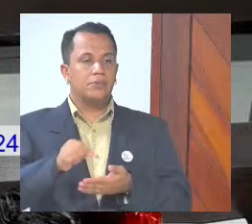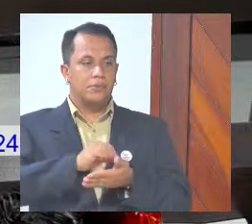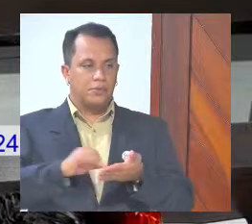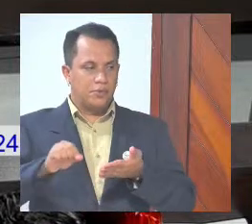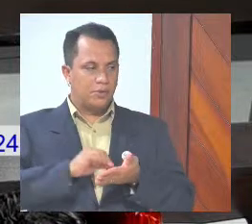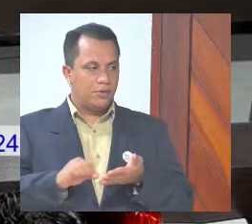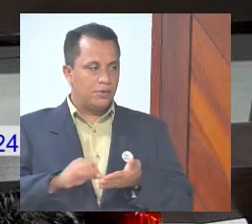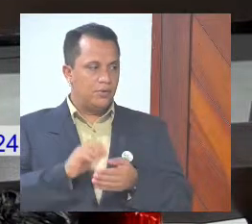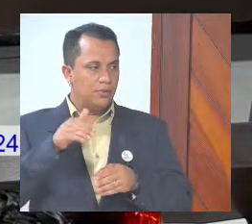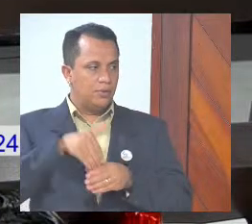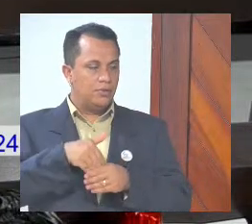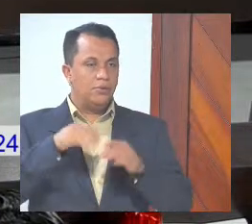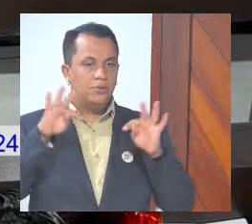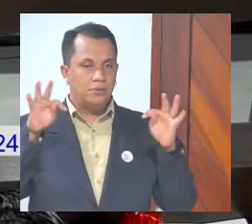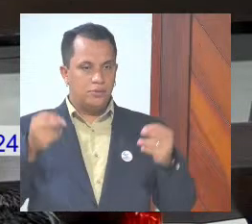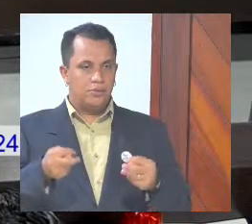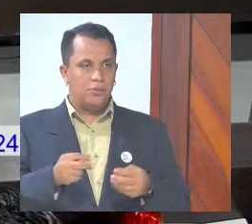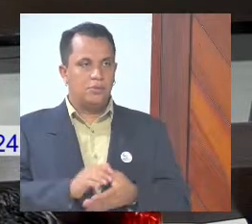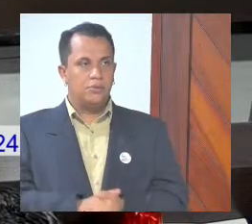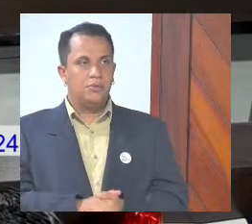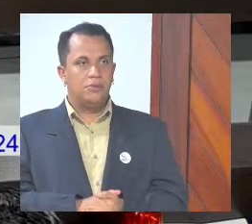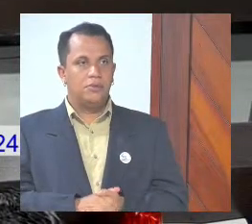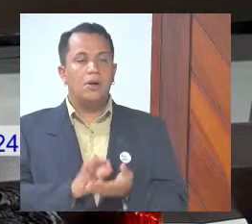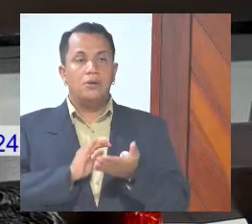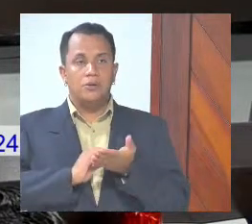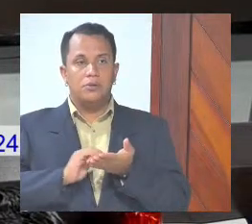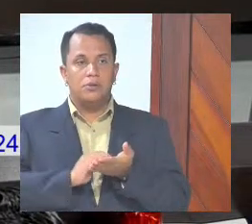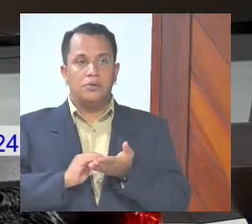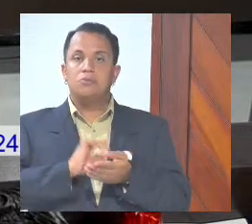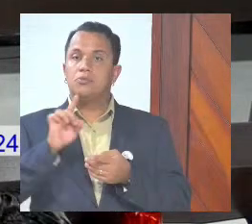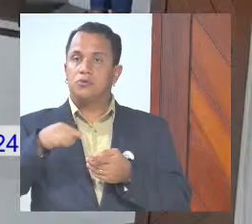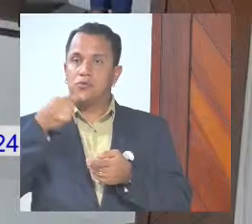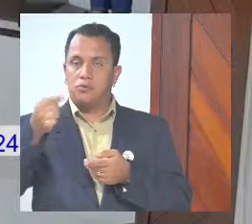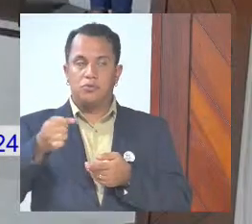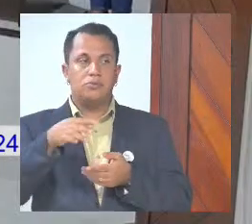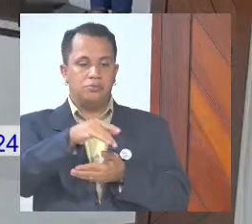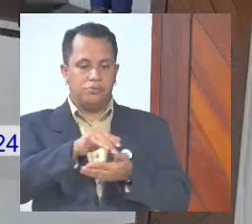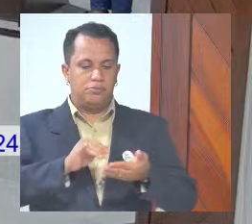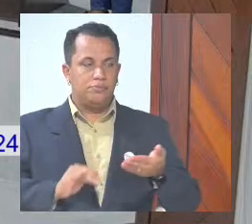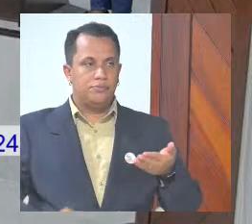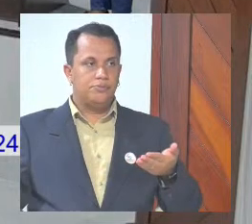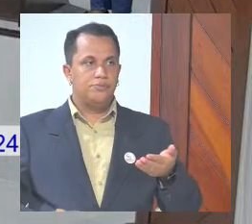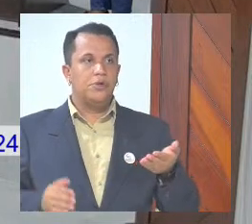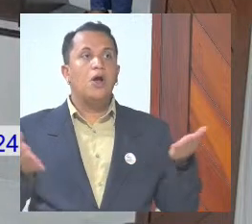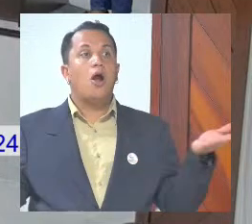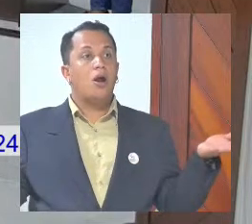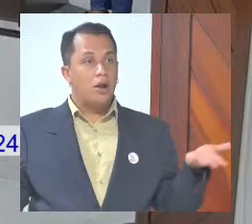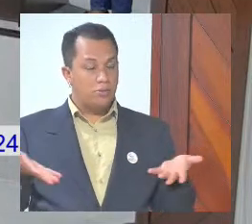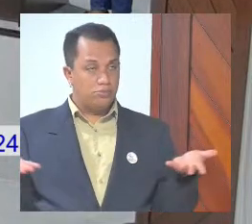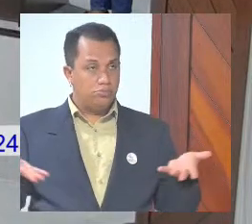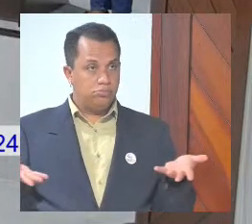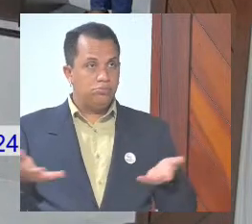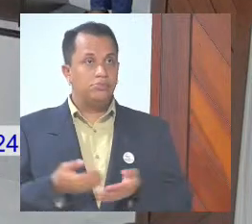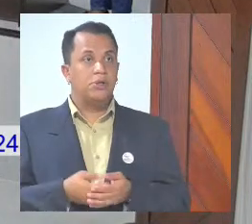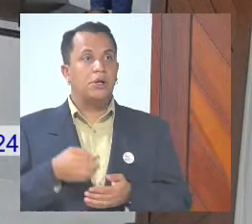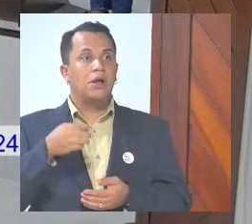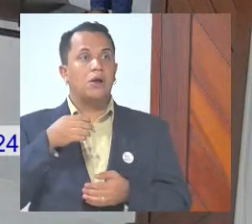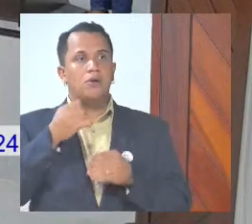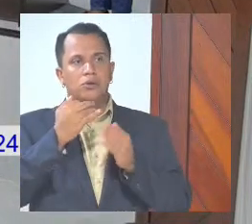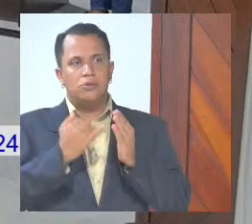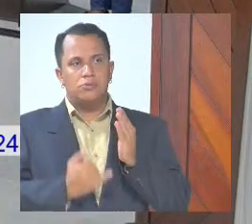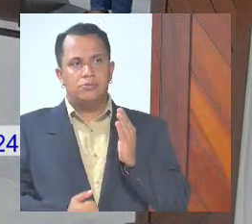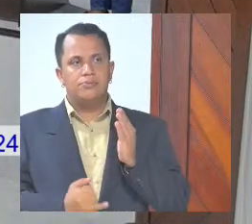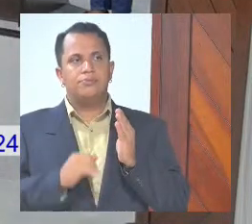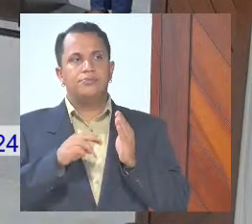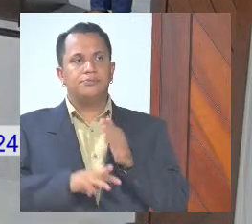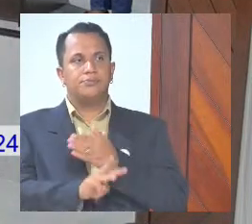Aprovada. O voto de todos. Senhor secretário, proceda os trabalhos com a leitura das matérias constantes desse expediente, vereador